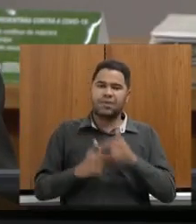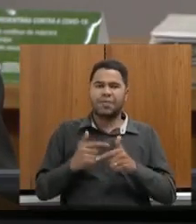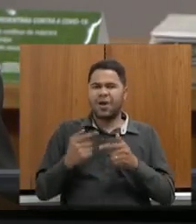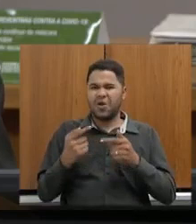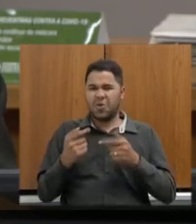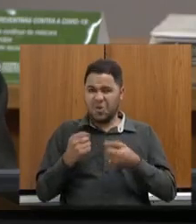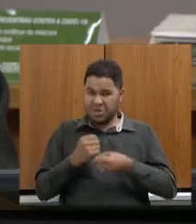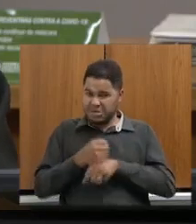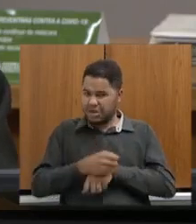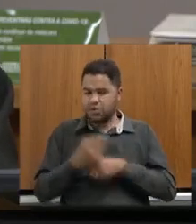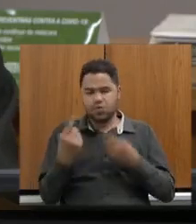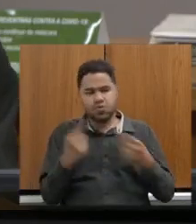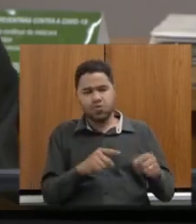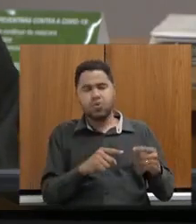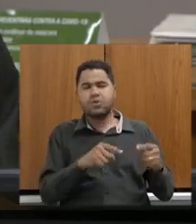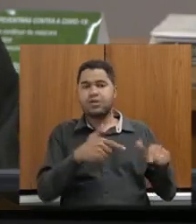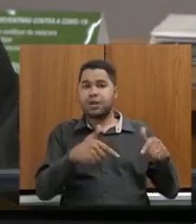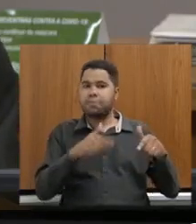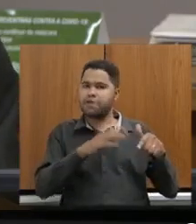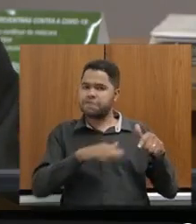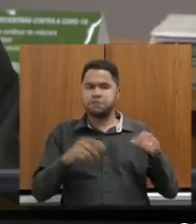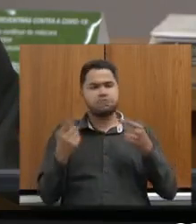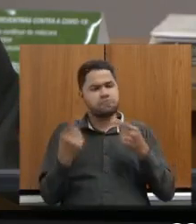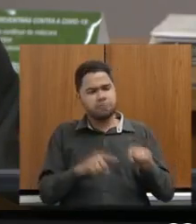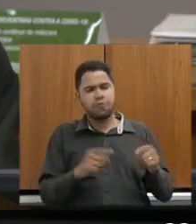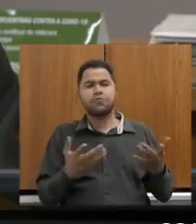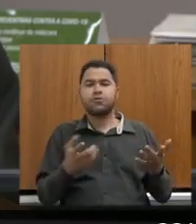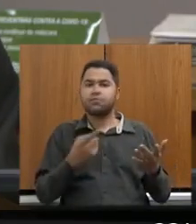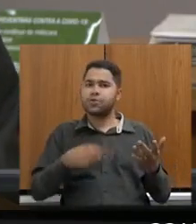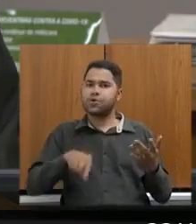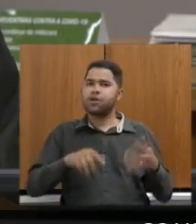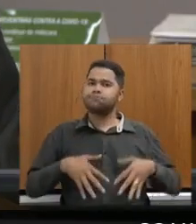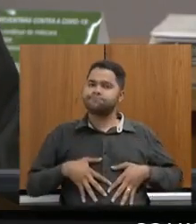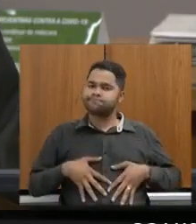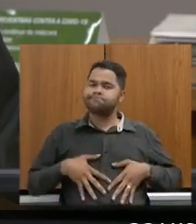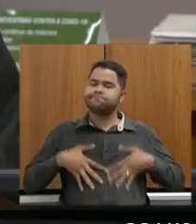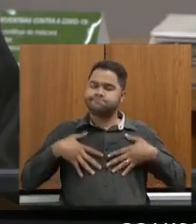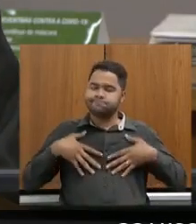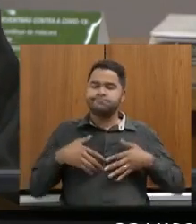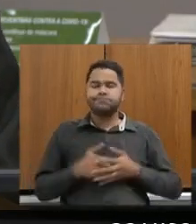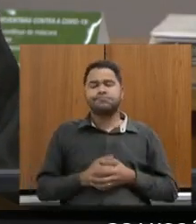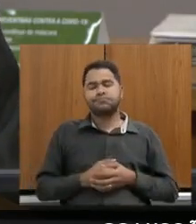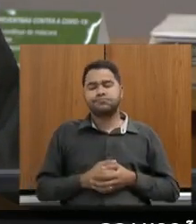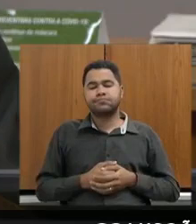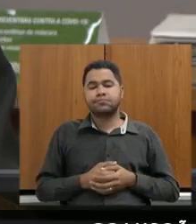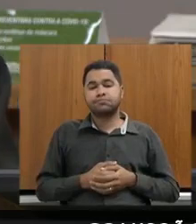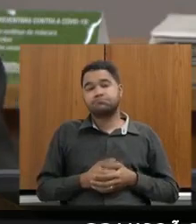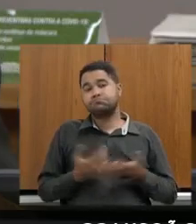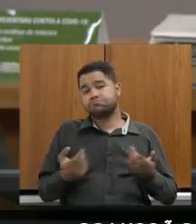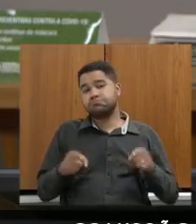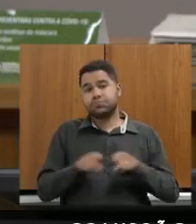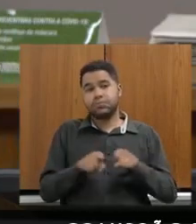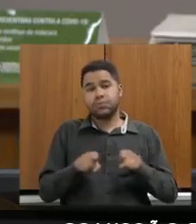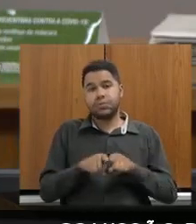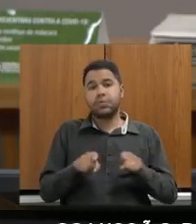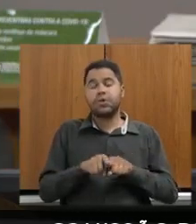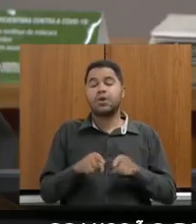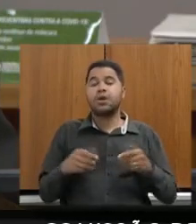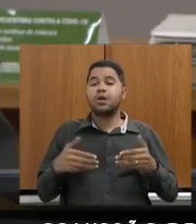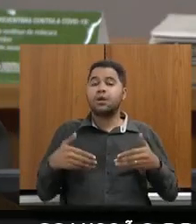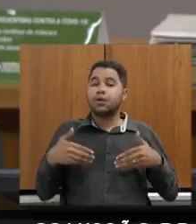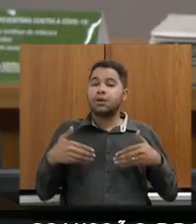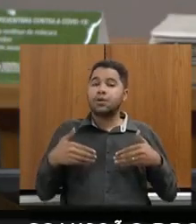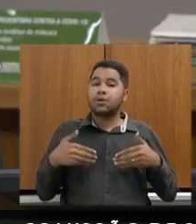escravo no combate do trabalho infantil e isso é para nós motivo de muita satisfação e naturalmente que o ministério do trabalho